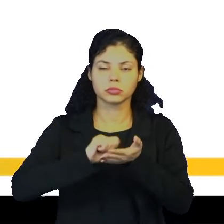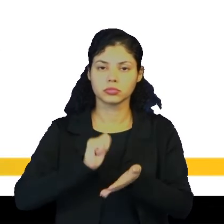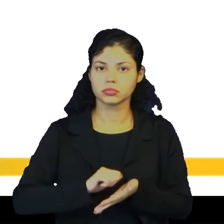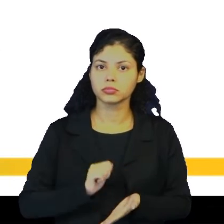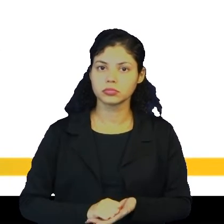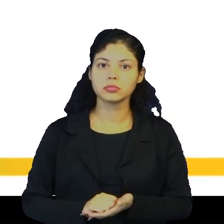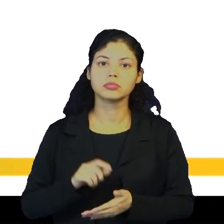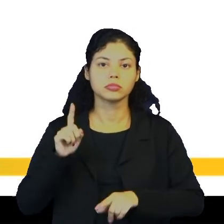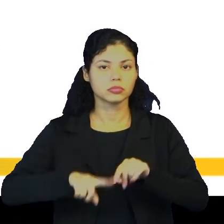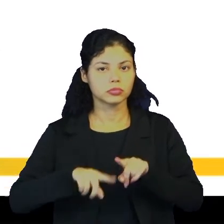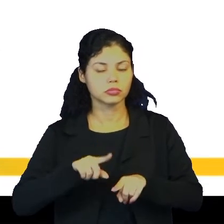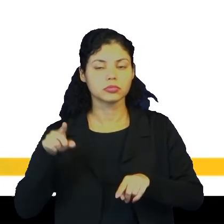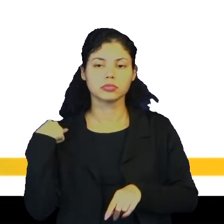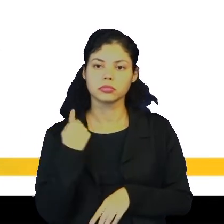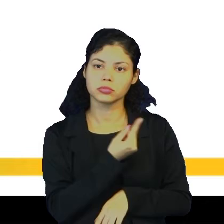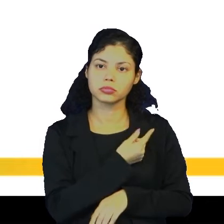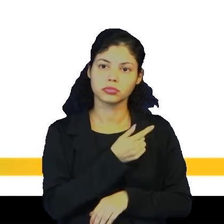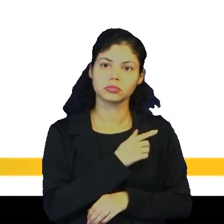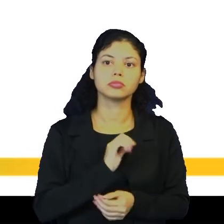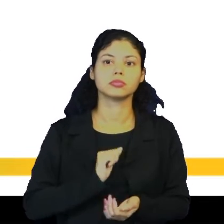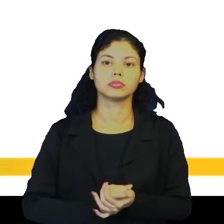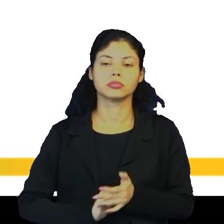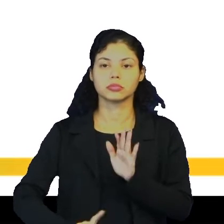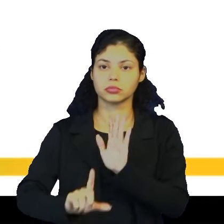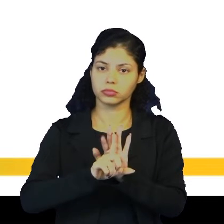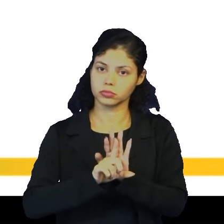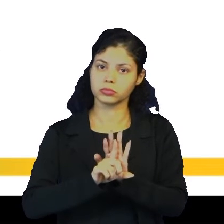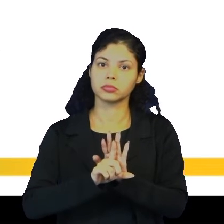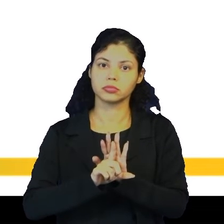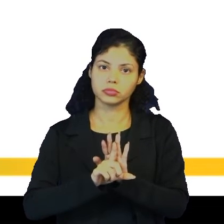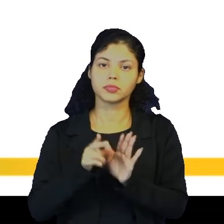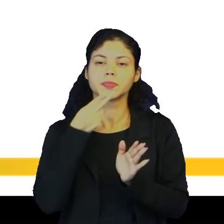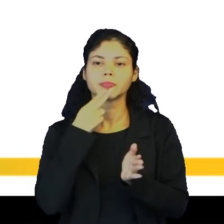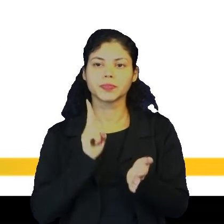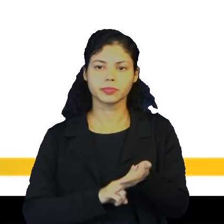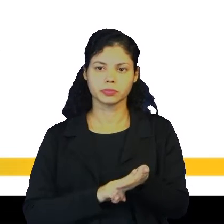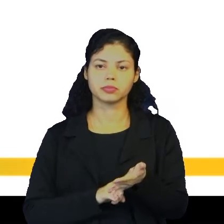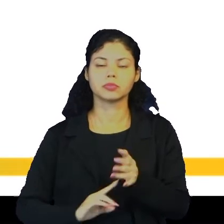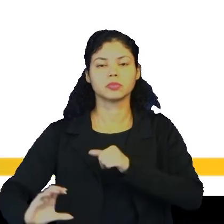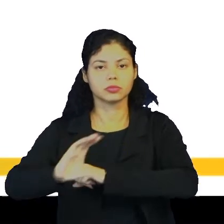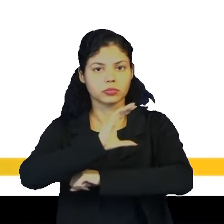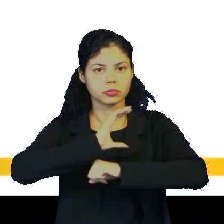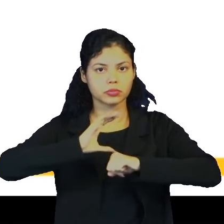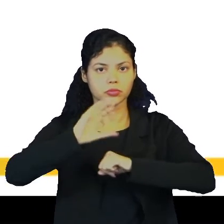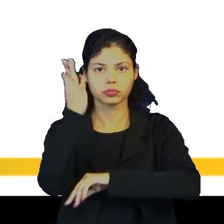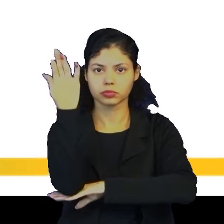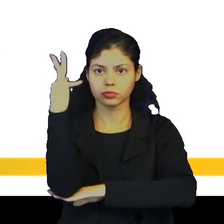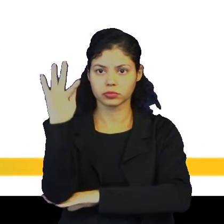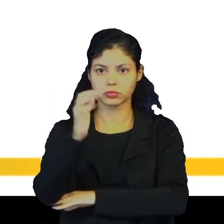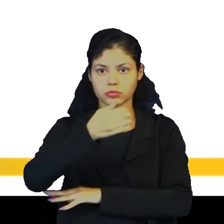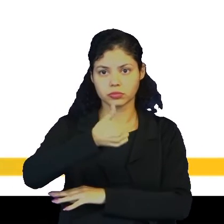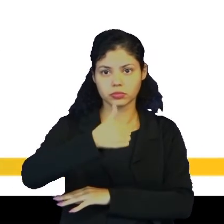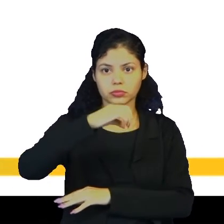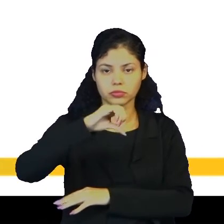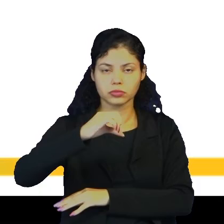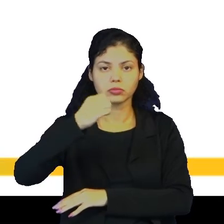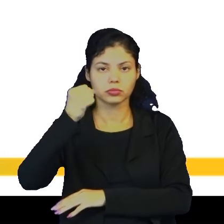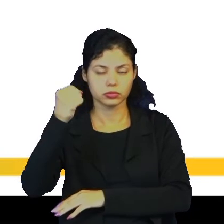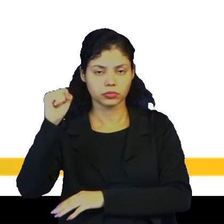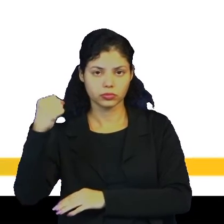lá no material. A nossa legislação, né, o que inclui lá a Carta Magna, a nossa Constituição Federal de